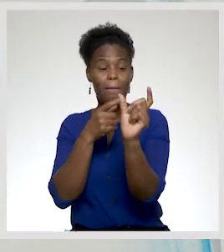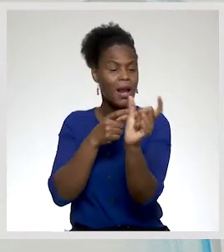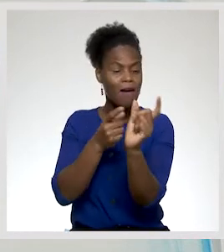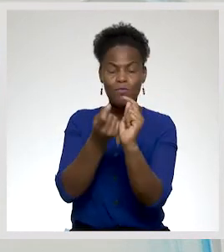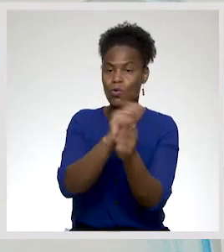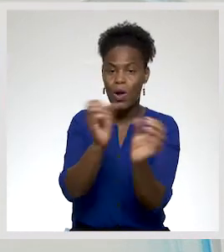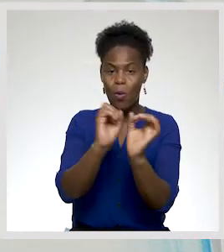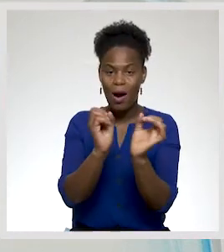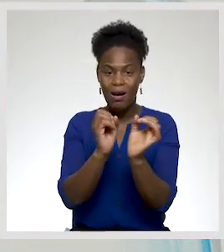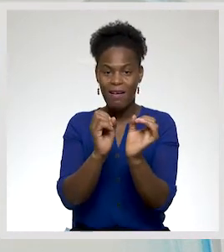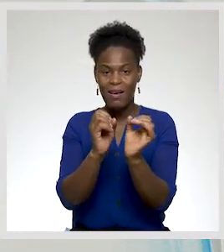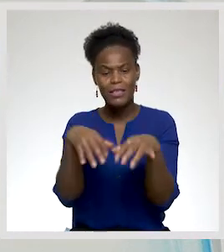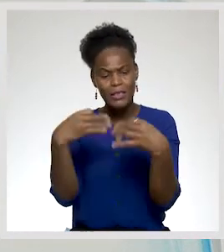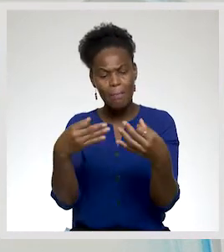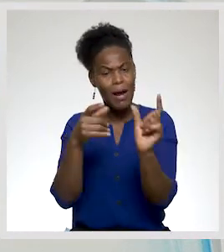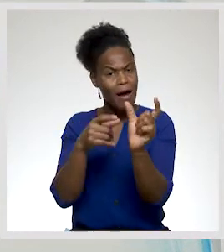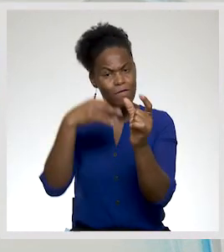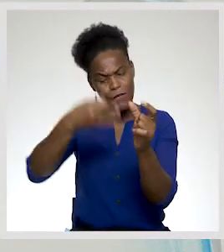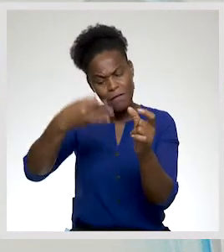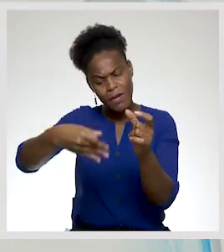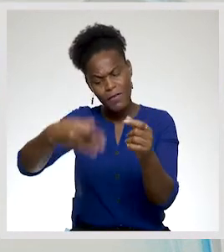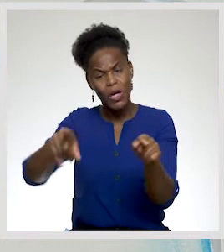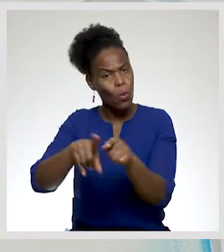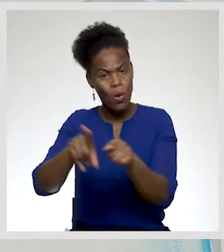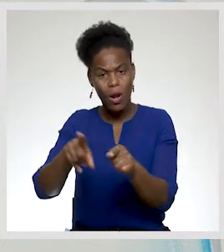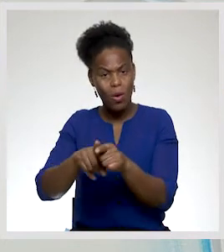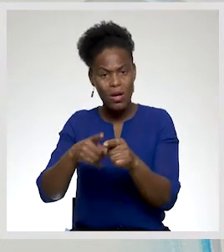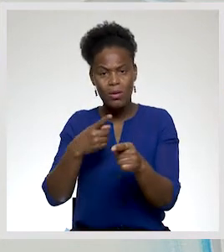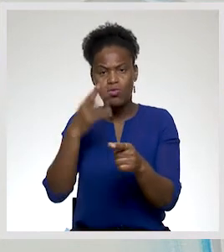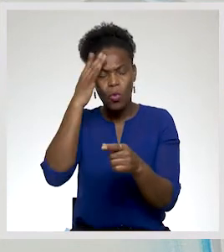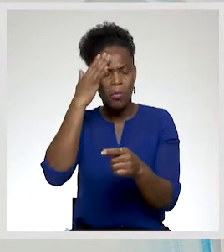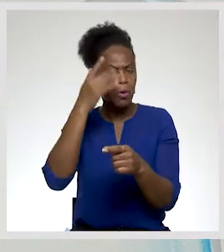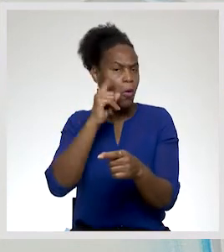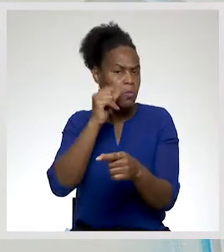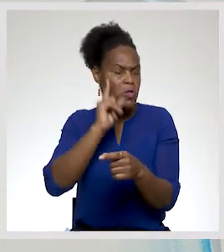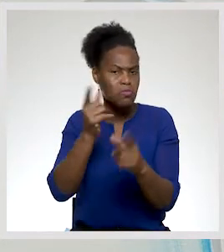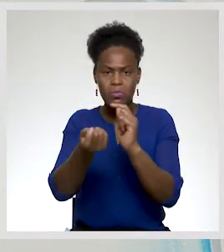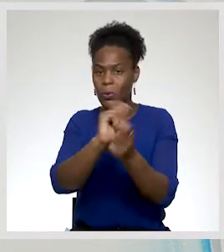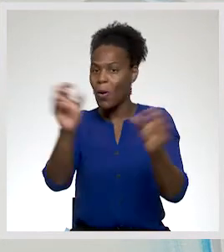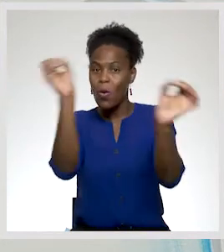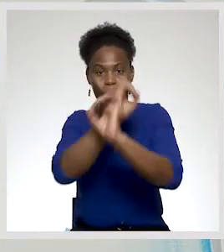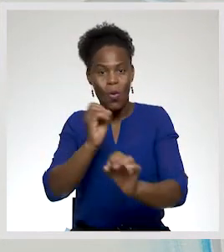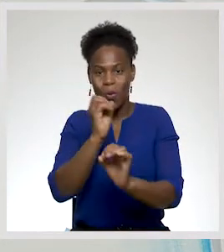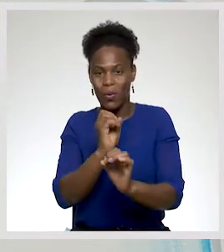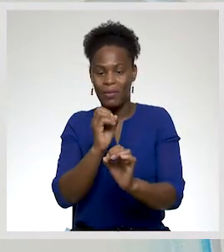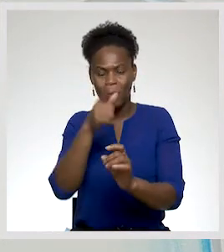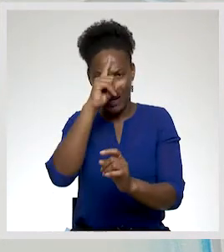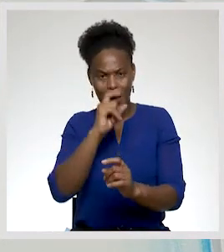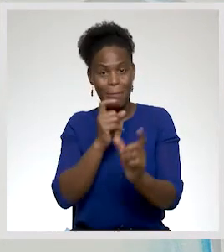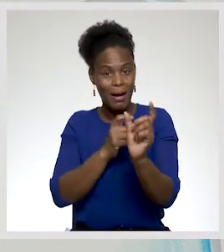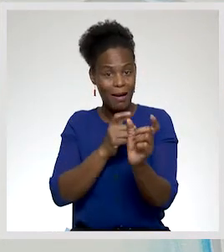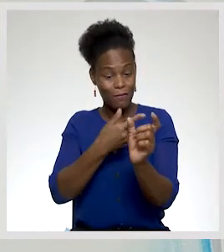mudam, nem em género, nem em número. E vocês estão a lembrar dessas palavras? No